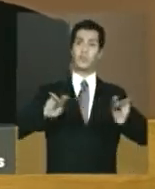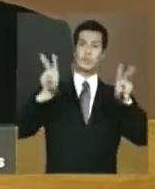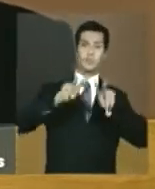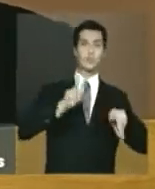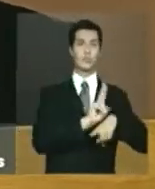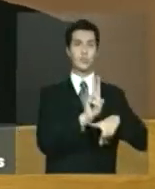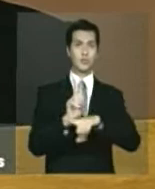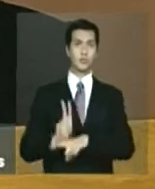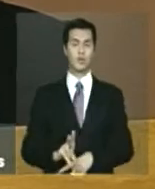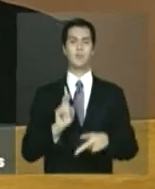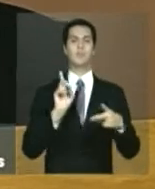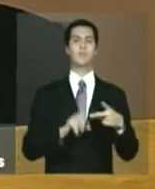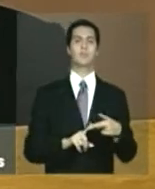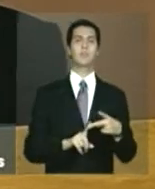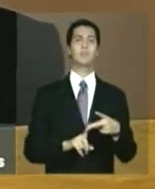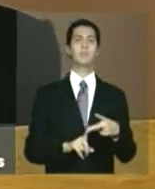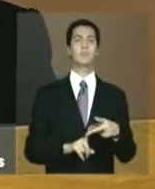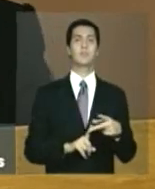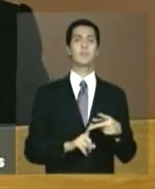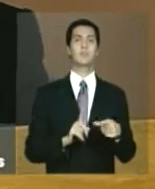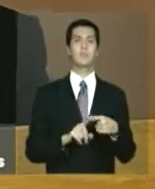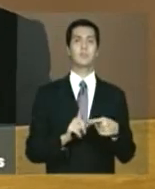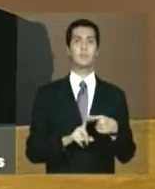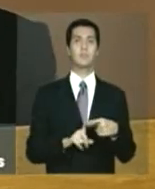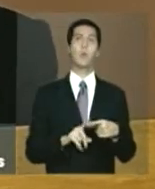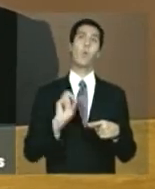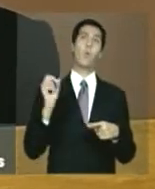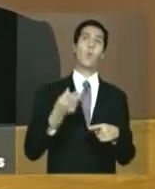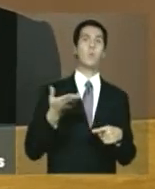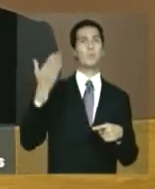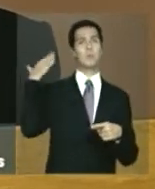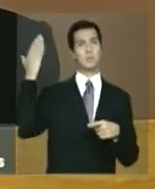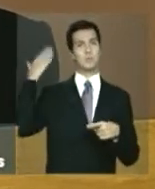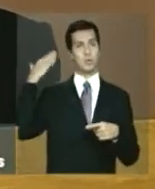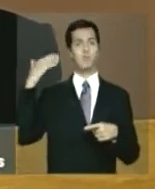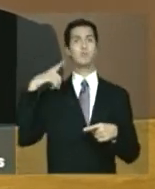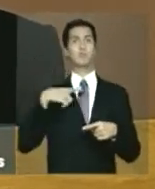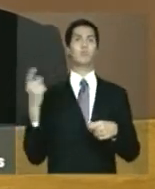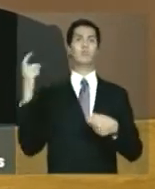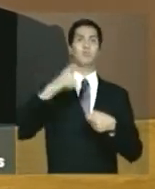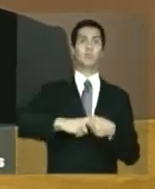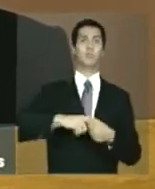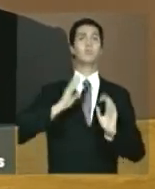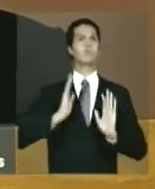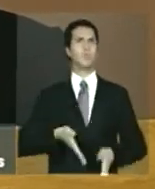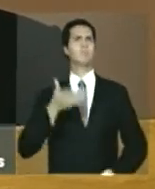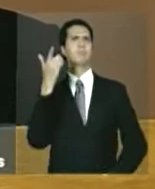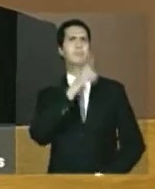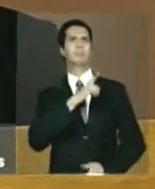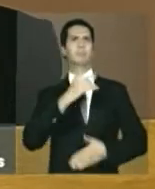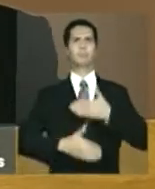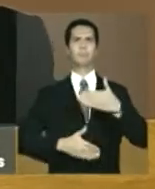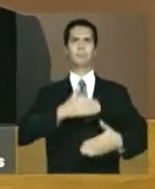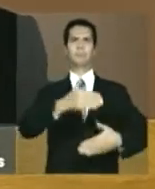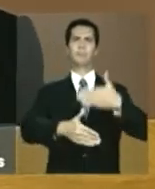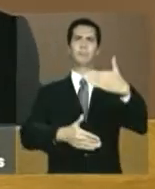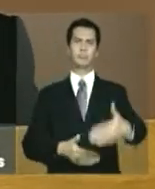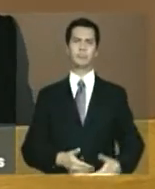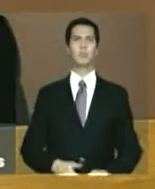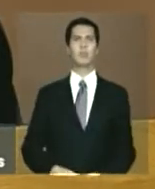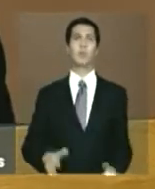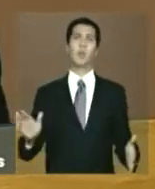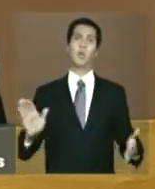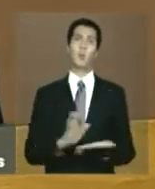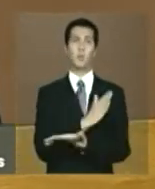organizações que já participam e participaram de edições iores avançaram muito algumas ações